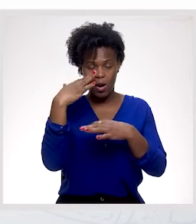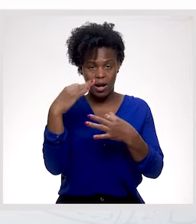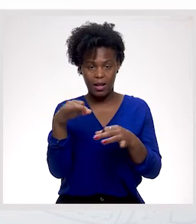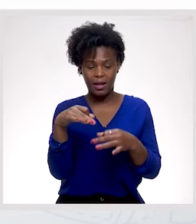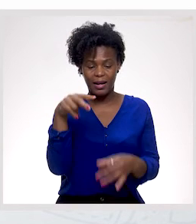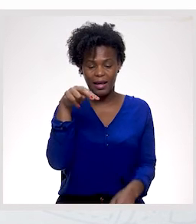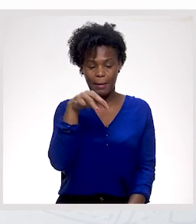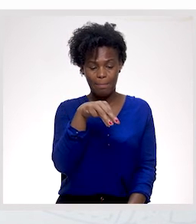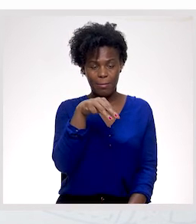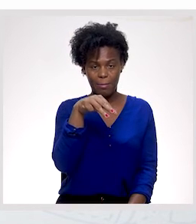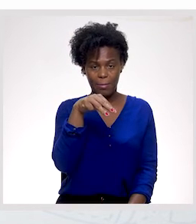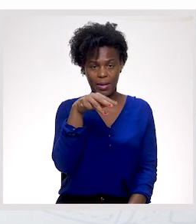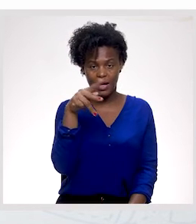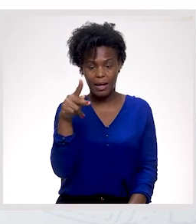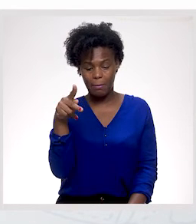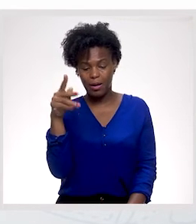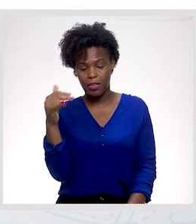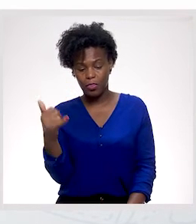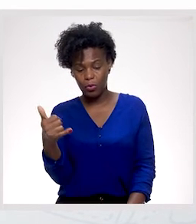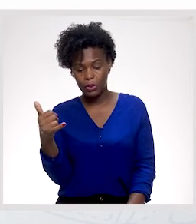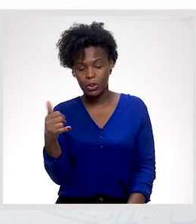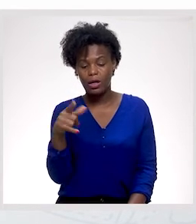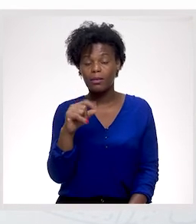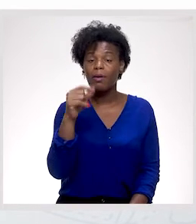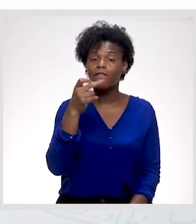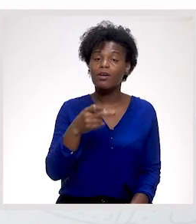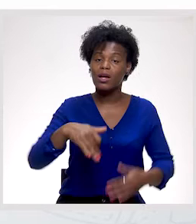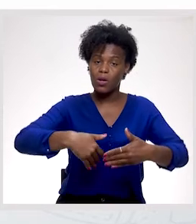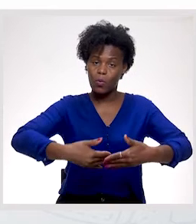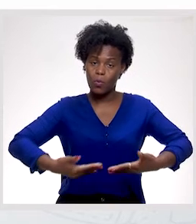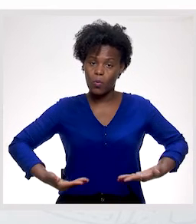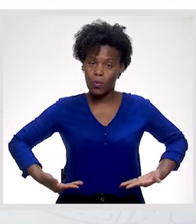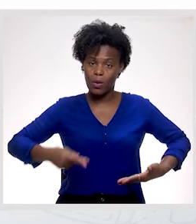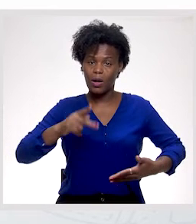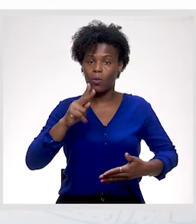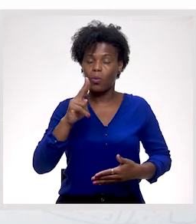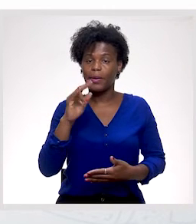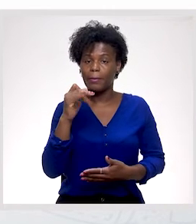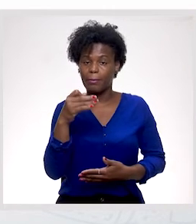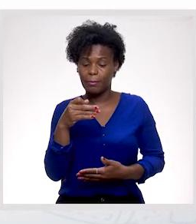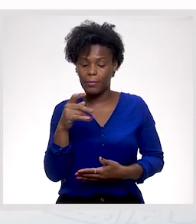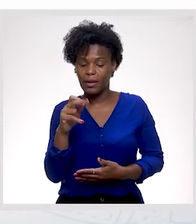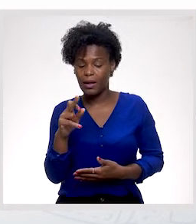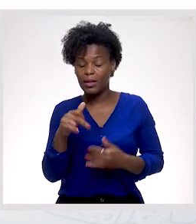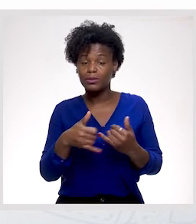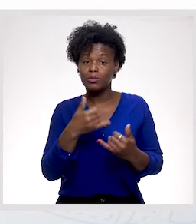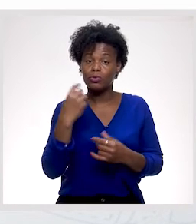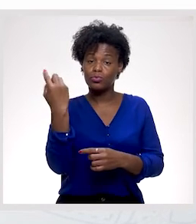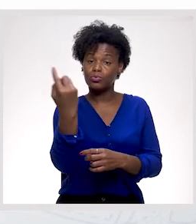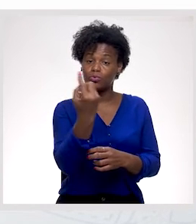MK2, localiza-se também na cintura de Kuiper, depois da órbita de